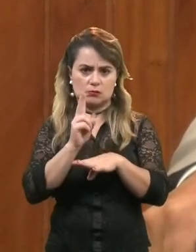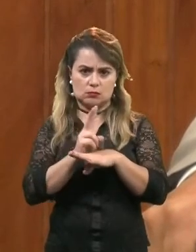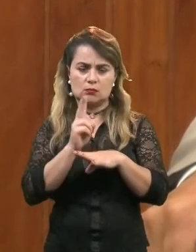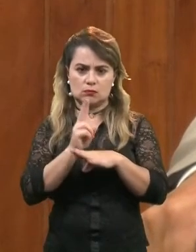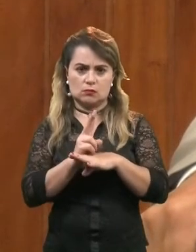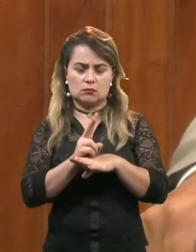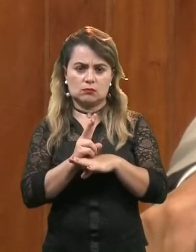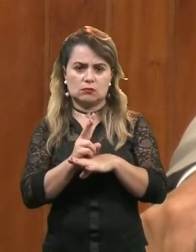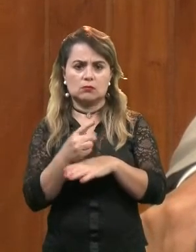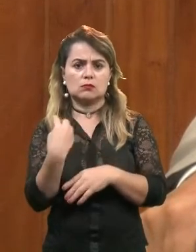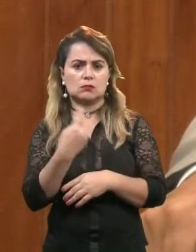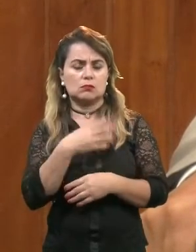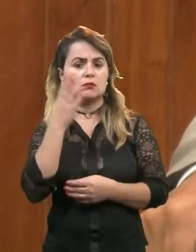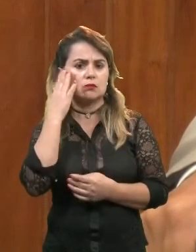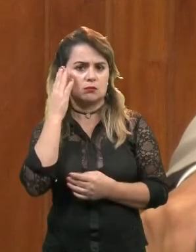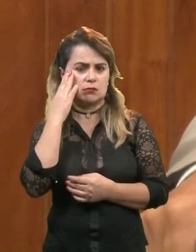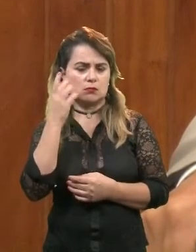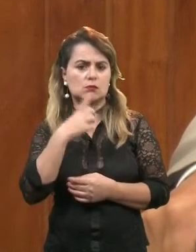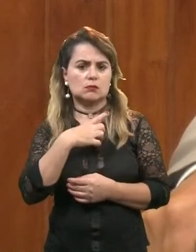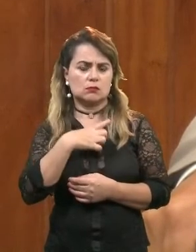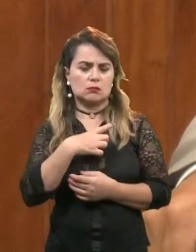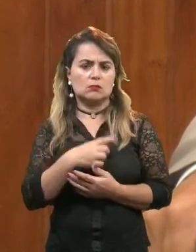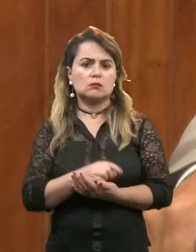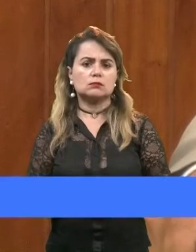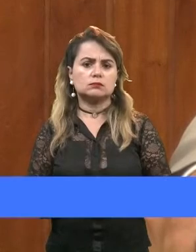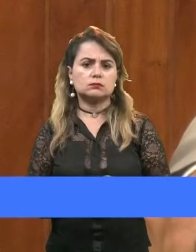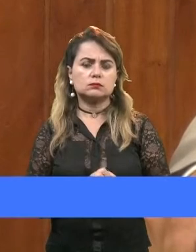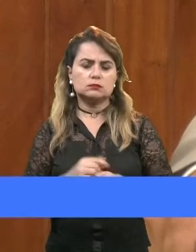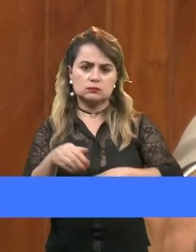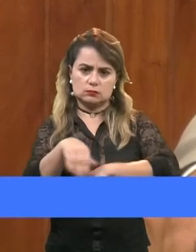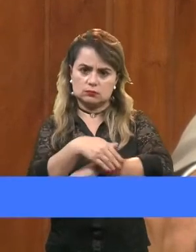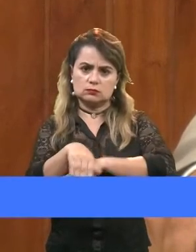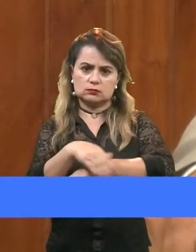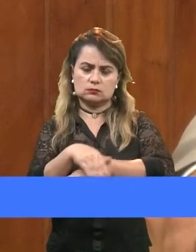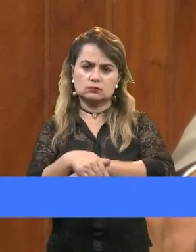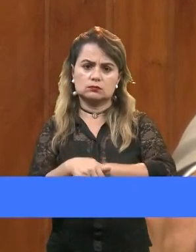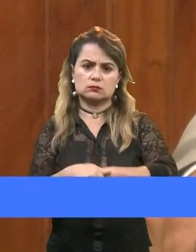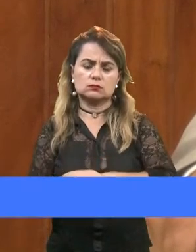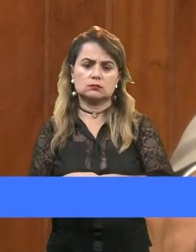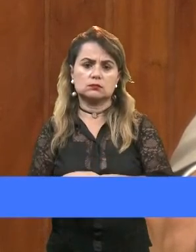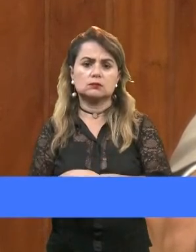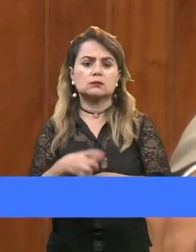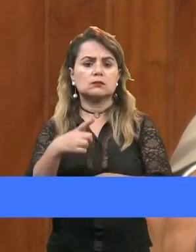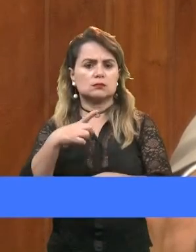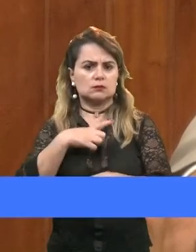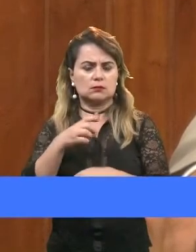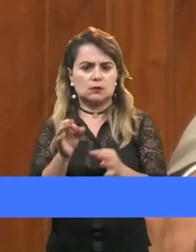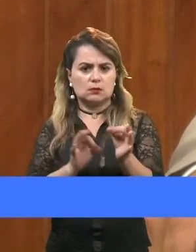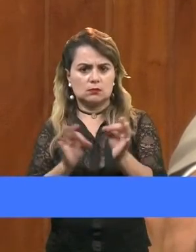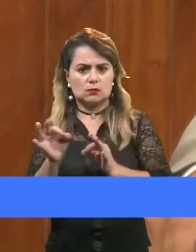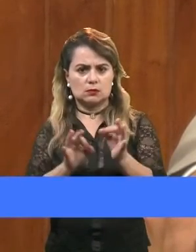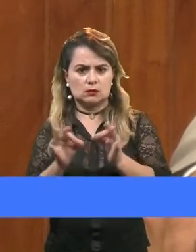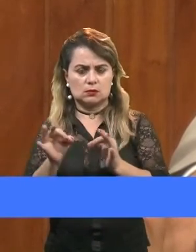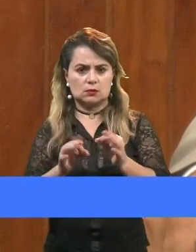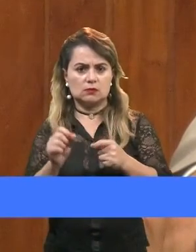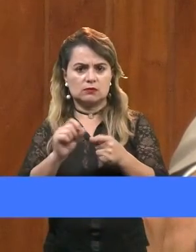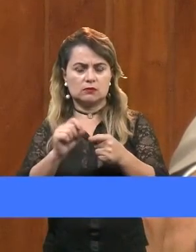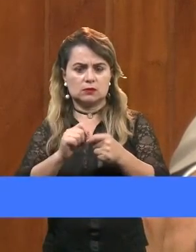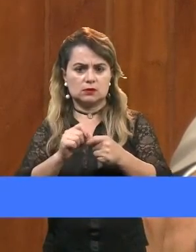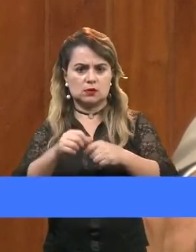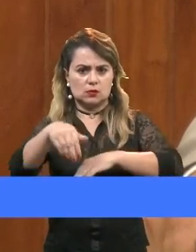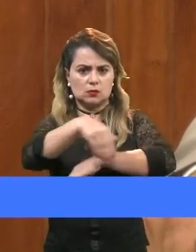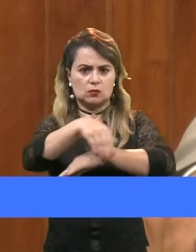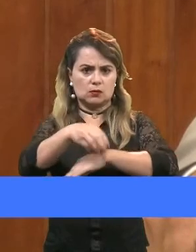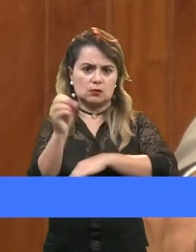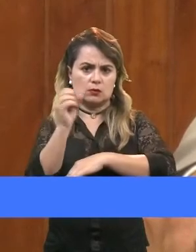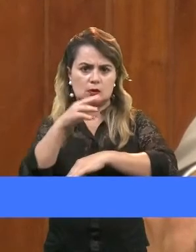lá, o vereador Marco Custódio, esses dias nós conversando, sabe que existe um projeto de rotatória ali para o